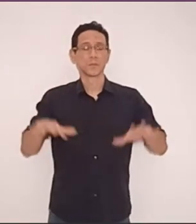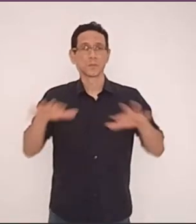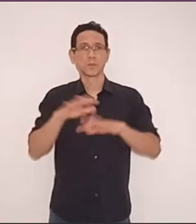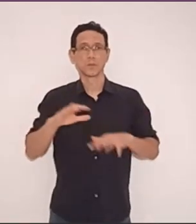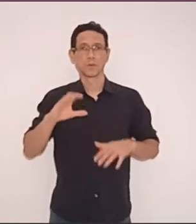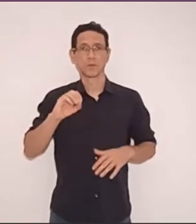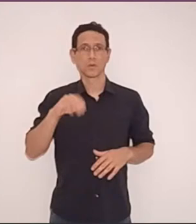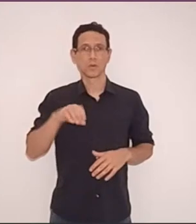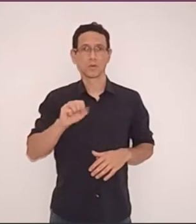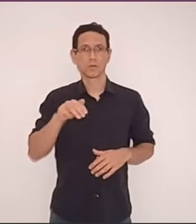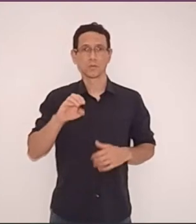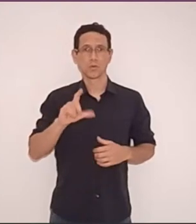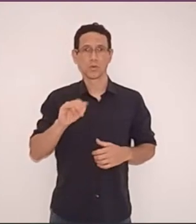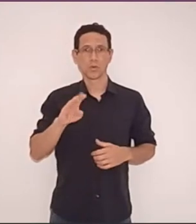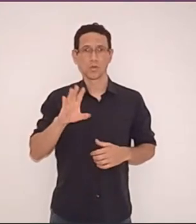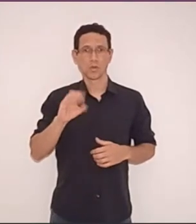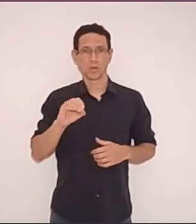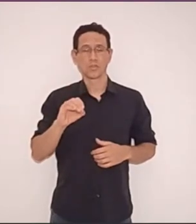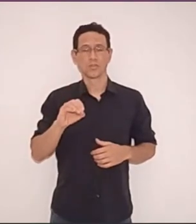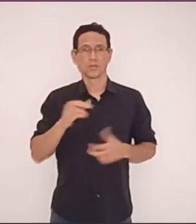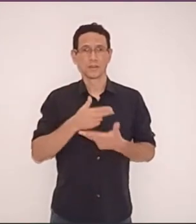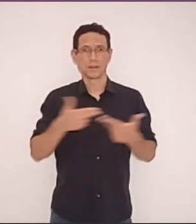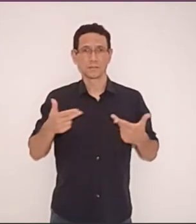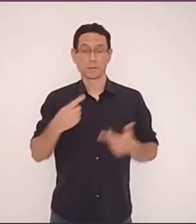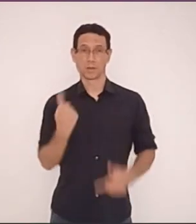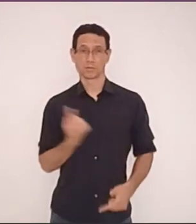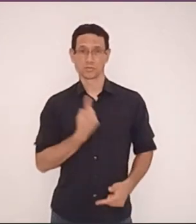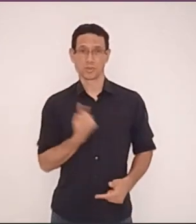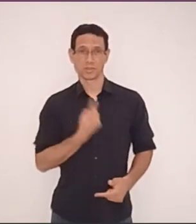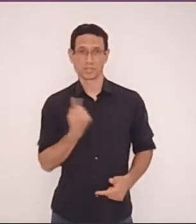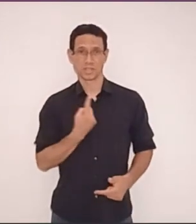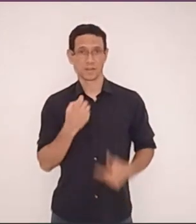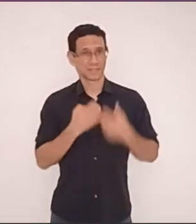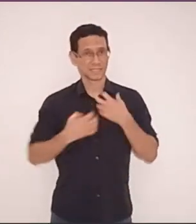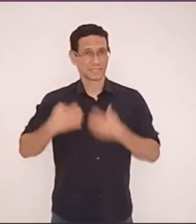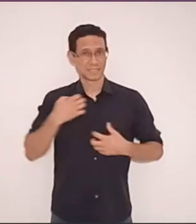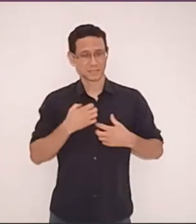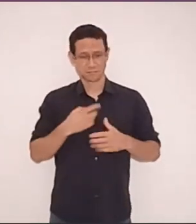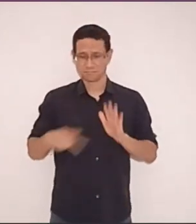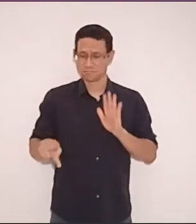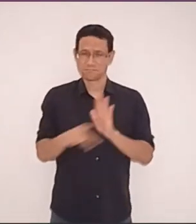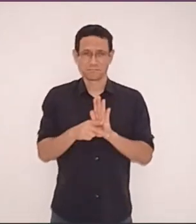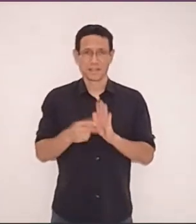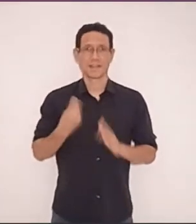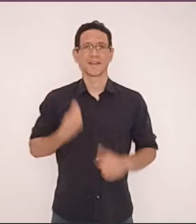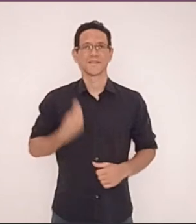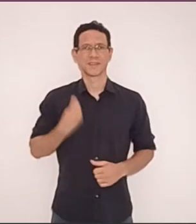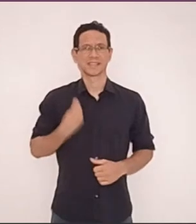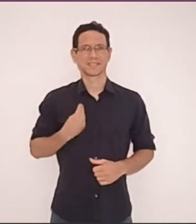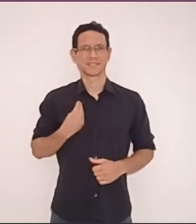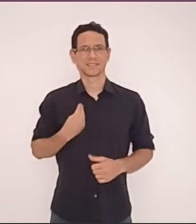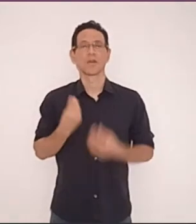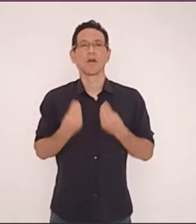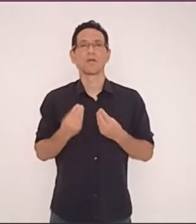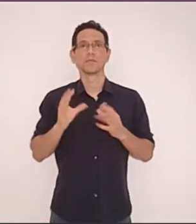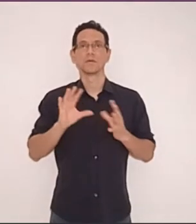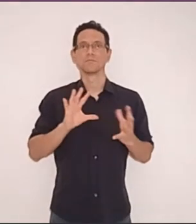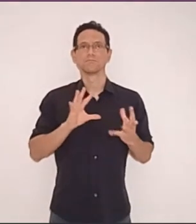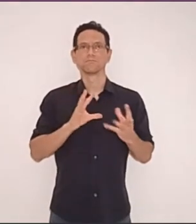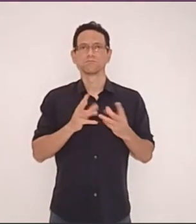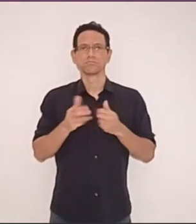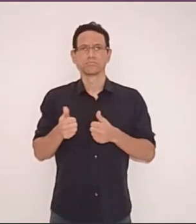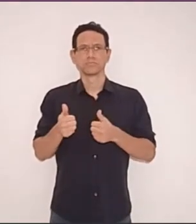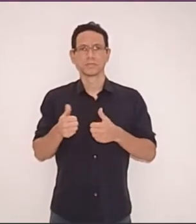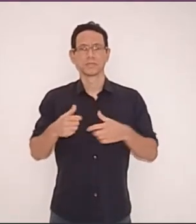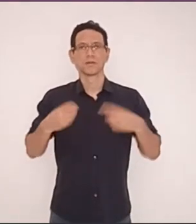quântica solidão mesmo insegurança fazem parte da vida daqueles que possa enfrentar ir tem que